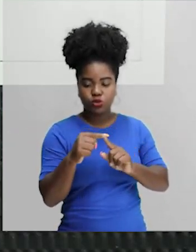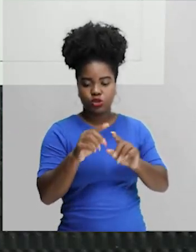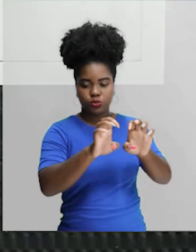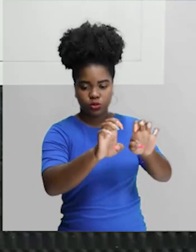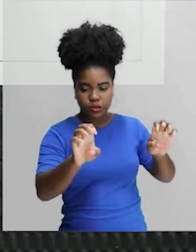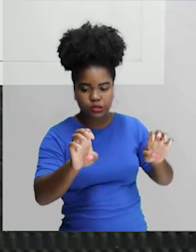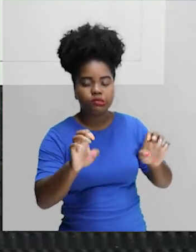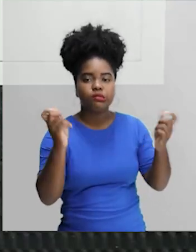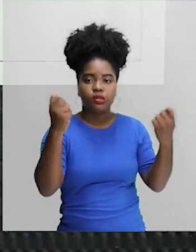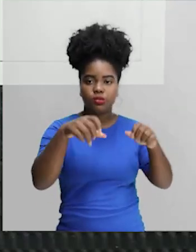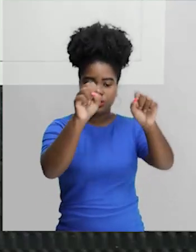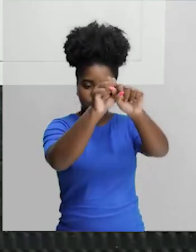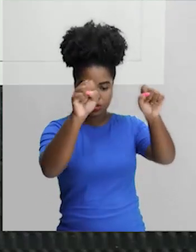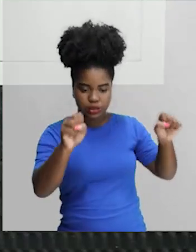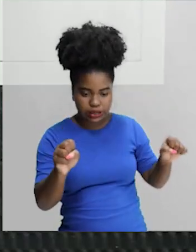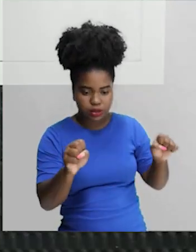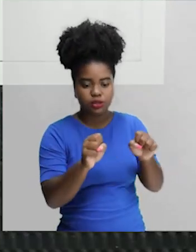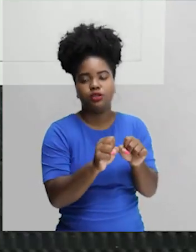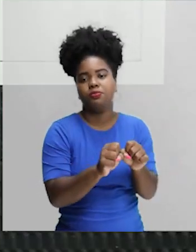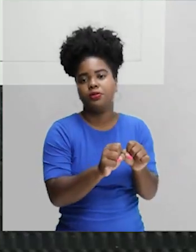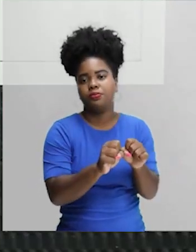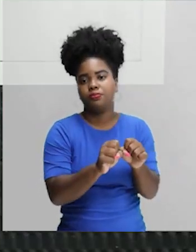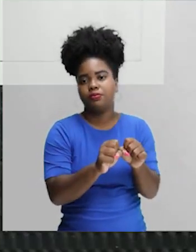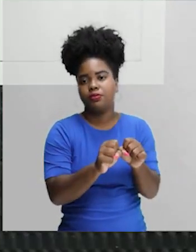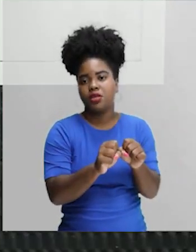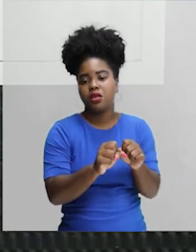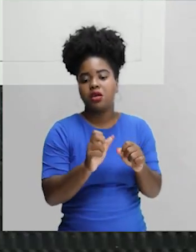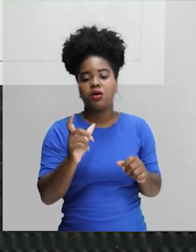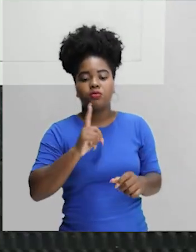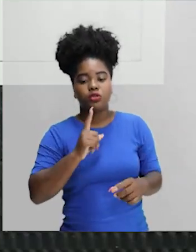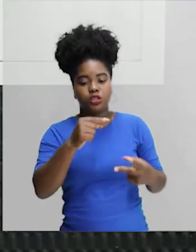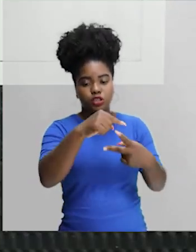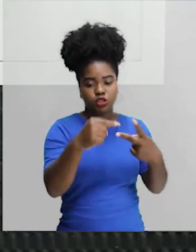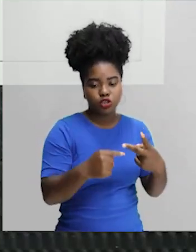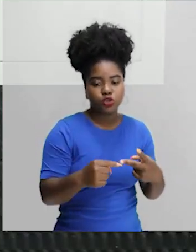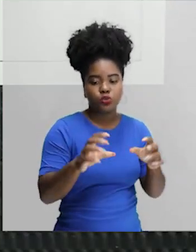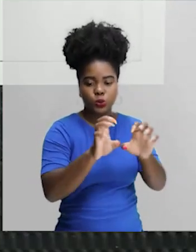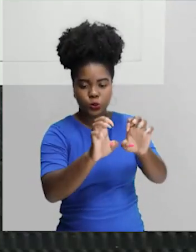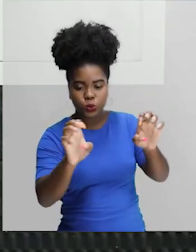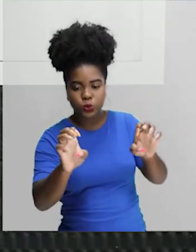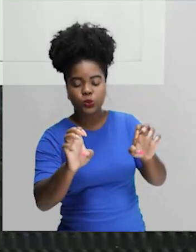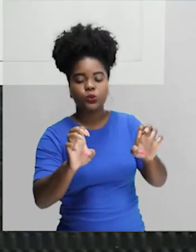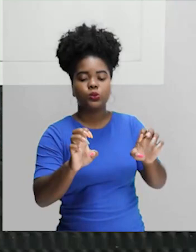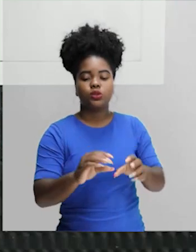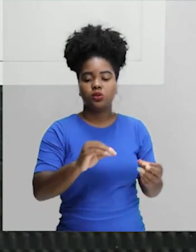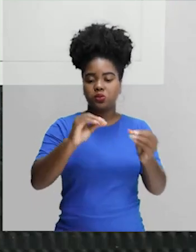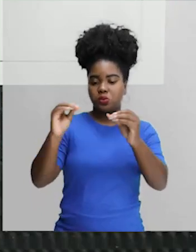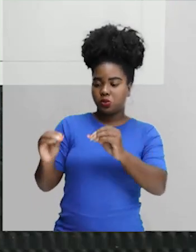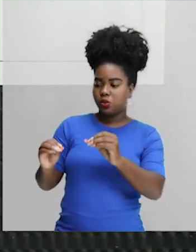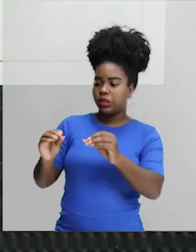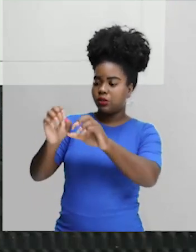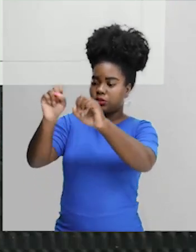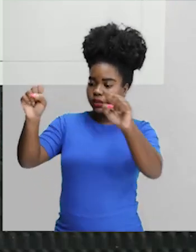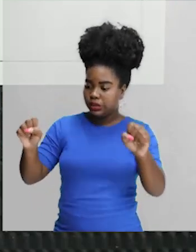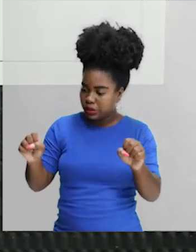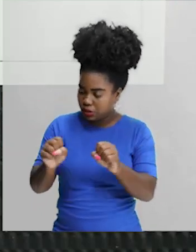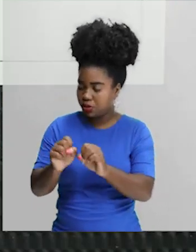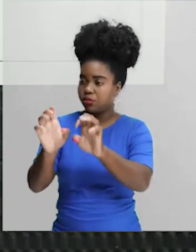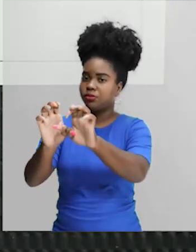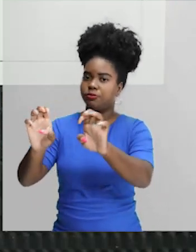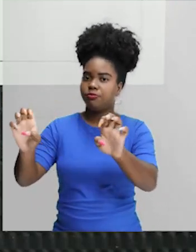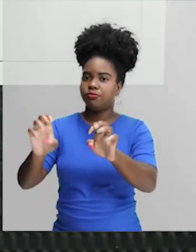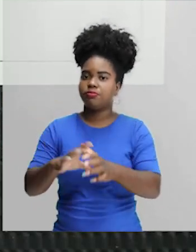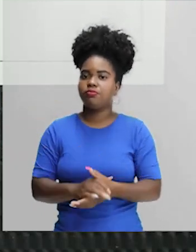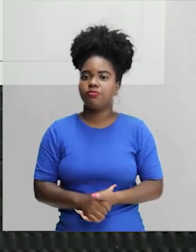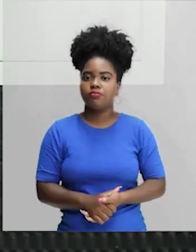montar um sistema, né? Posso pegar essas duas equações aí, ó, e montar um sistema de equações, ó.